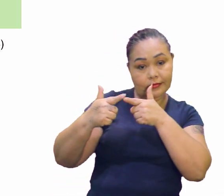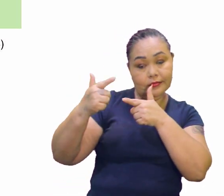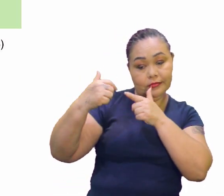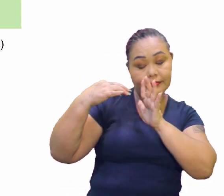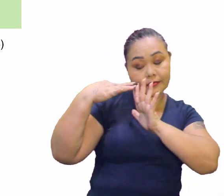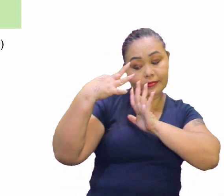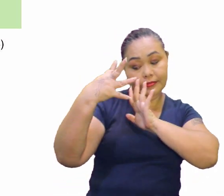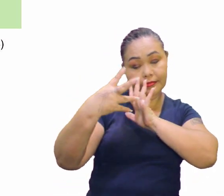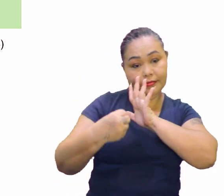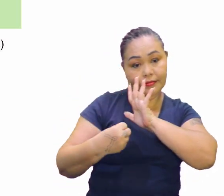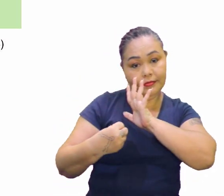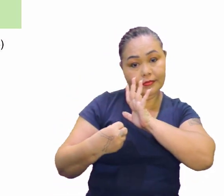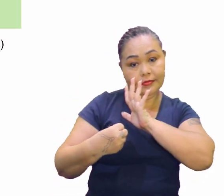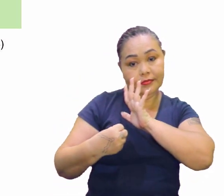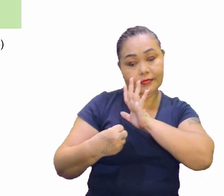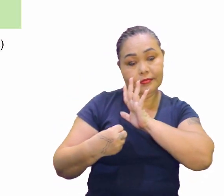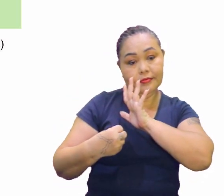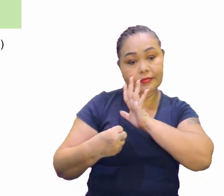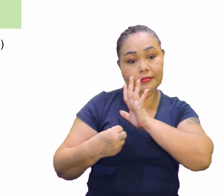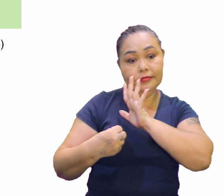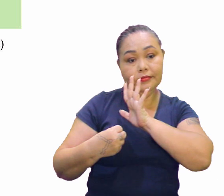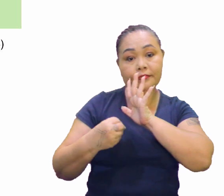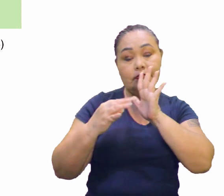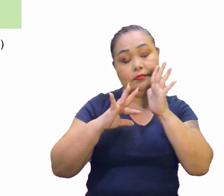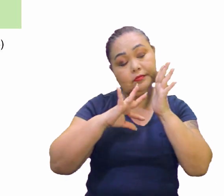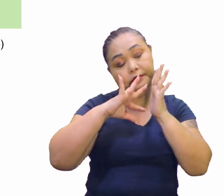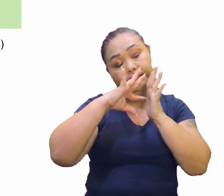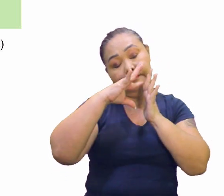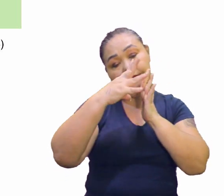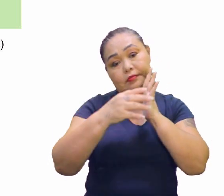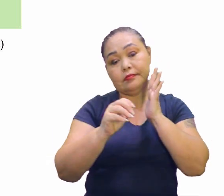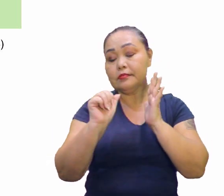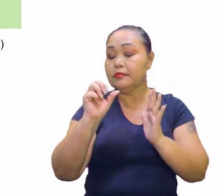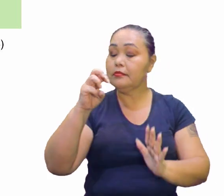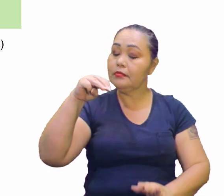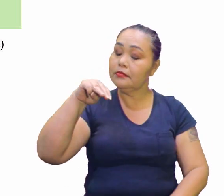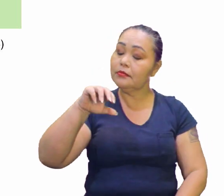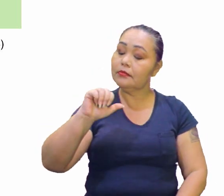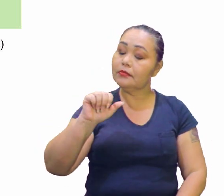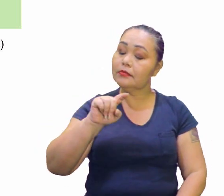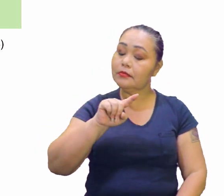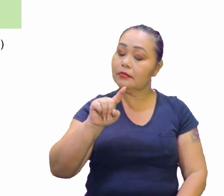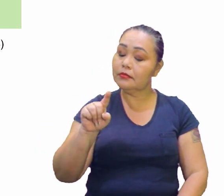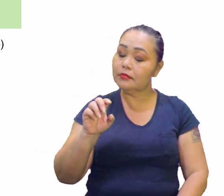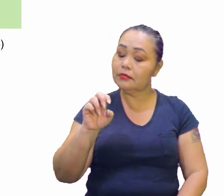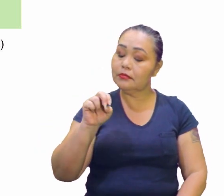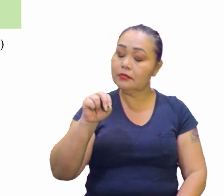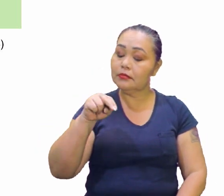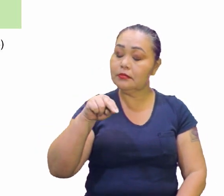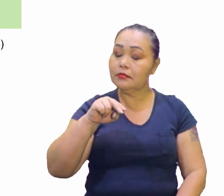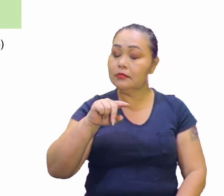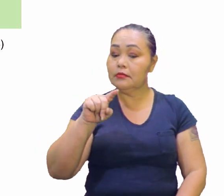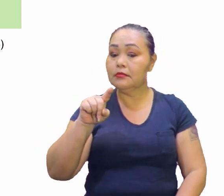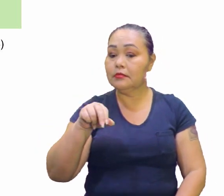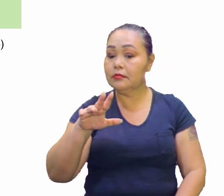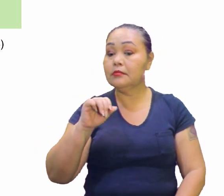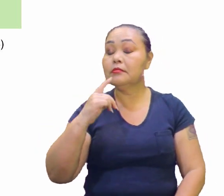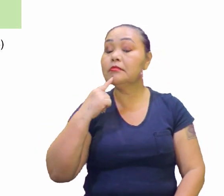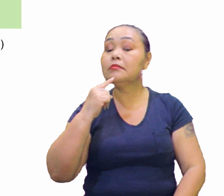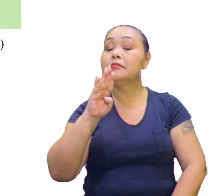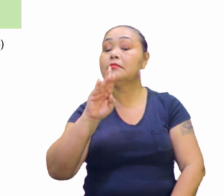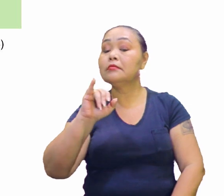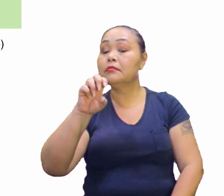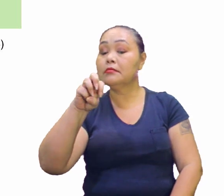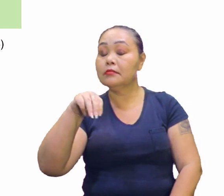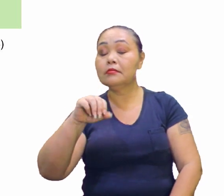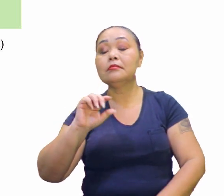A Amazônia, tá? A Amazônia, a gente falou na aula passada dela num sentido de bioma, no sentido de